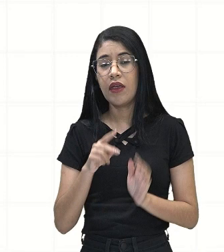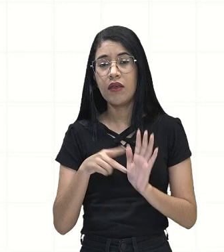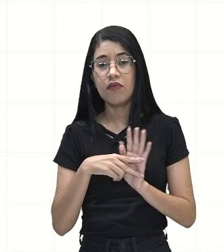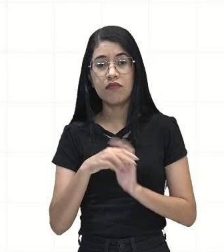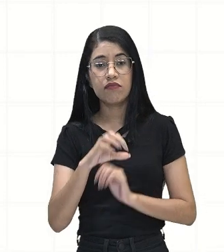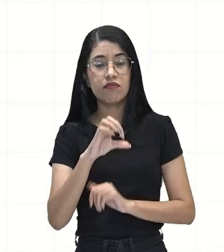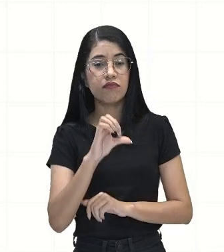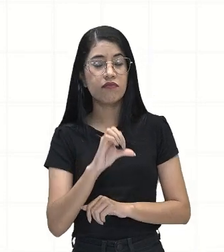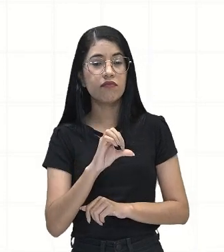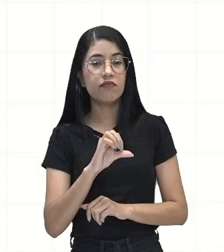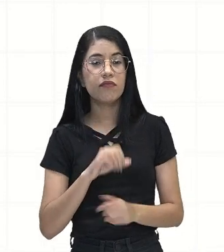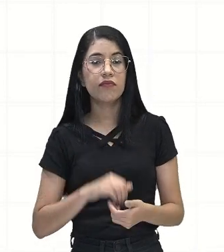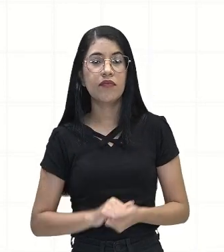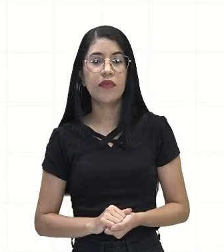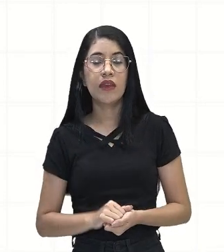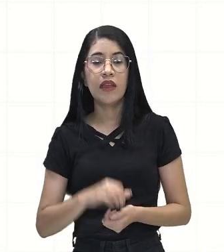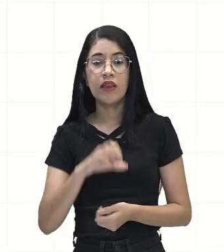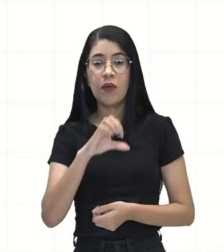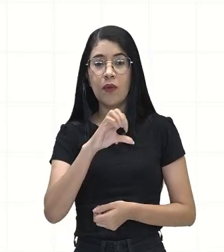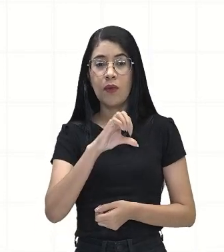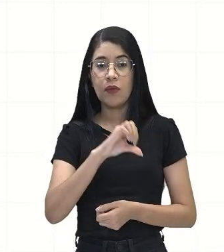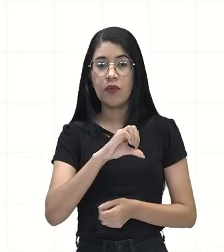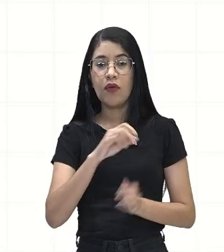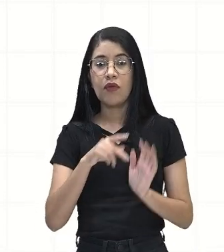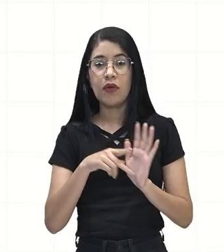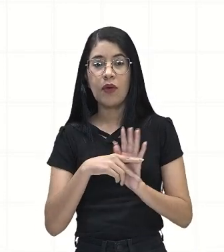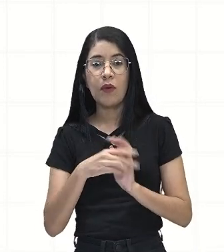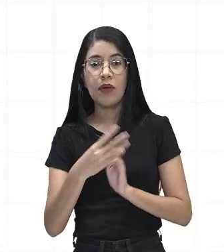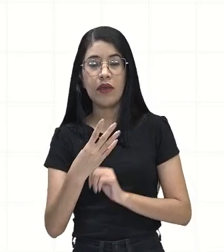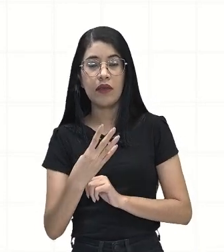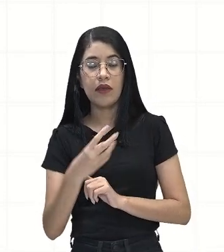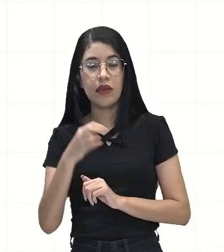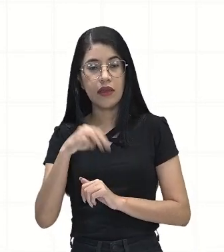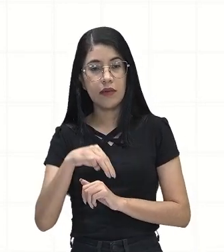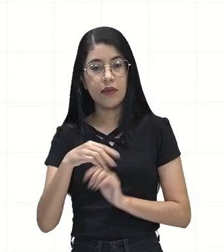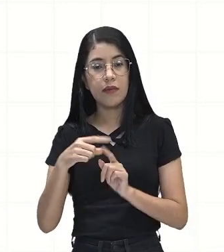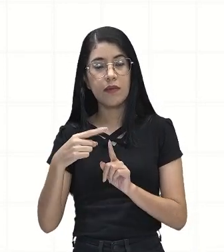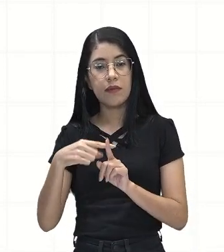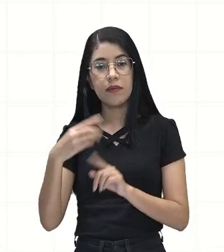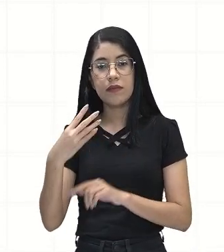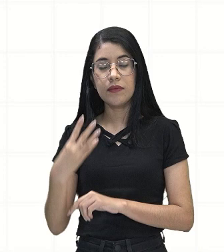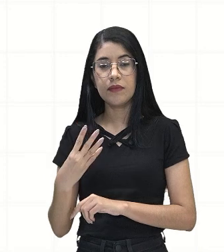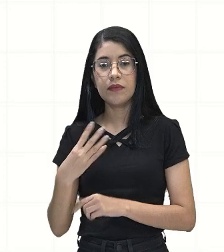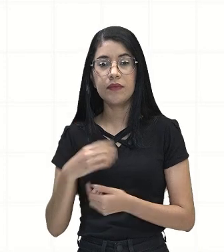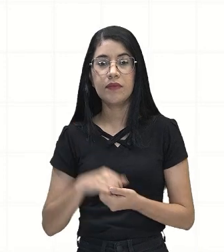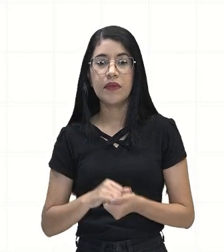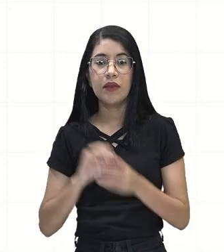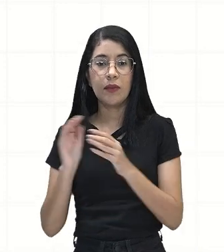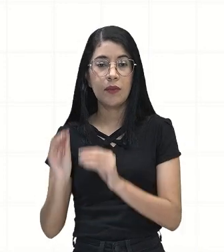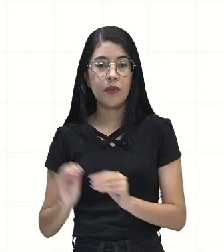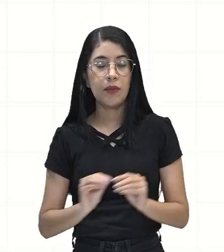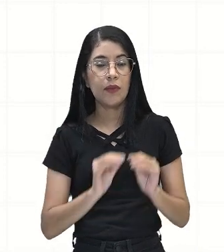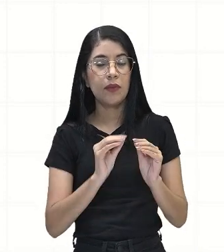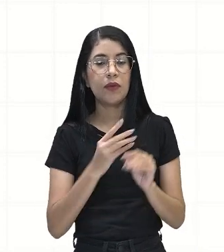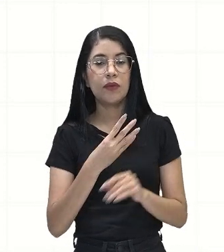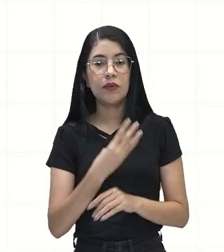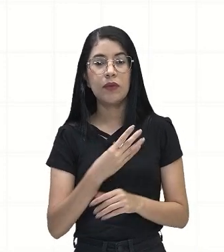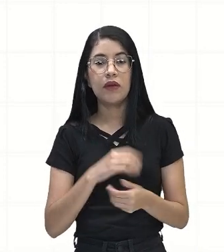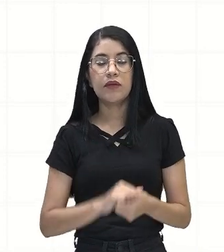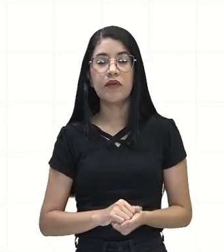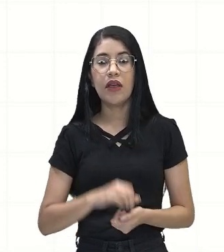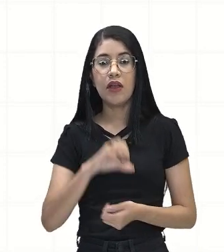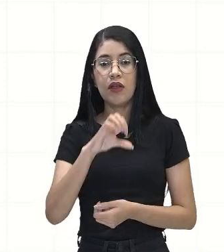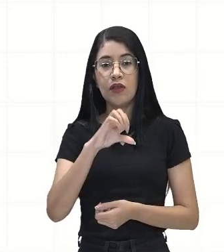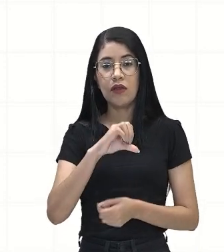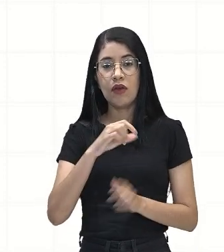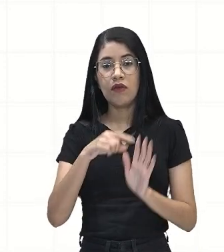vai ser igual ao M, que eu quero determinar, mais 4. Então, passando o 4 para o outro lado, ele